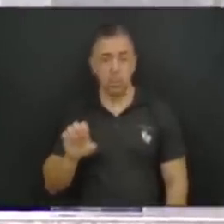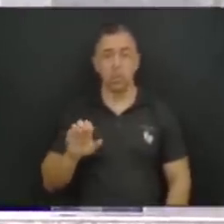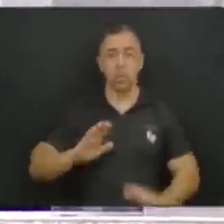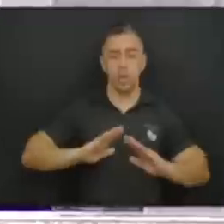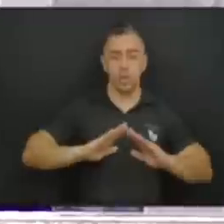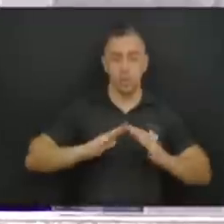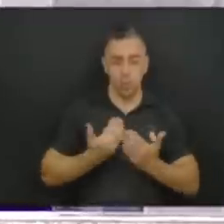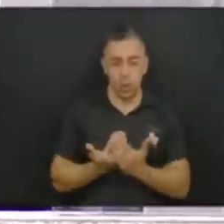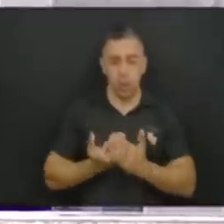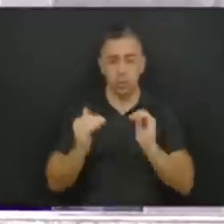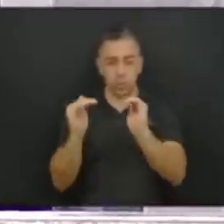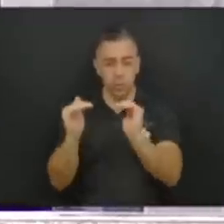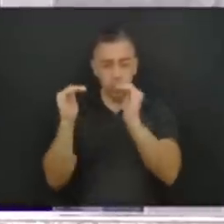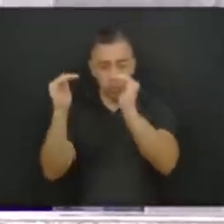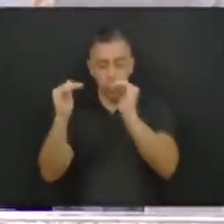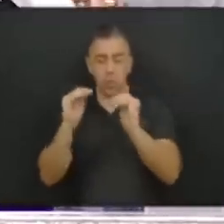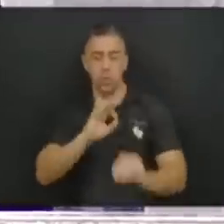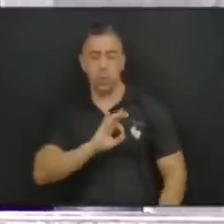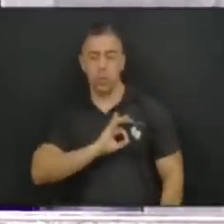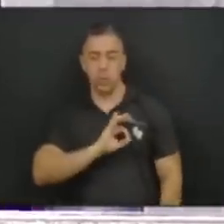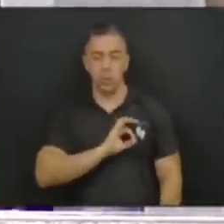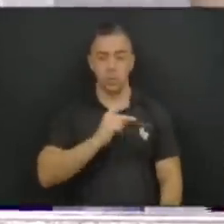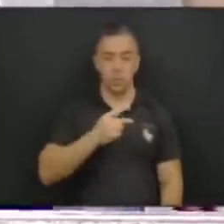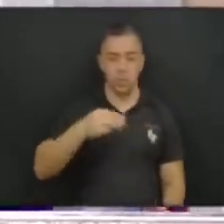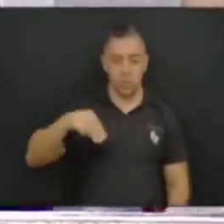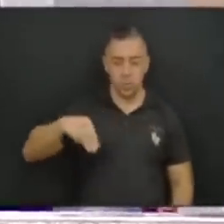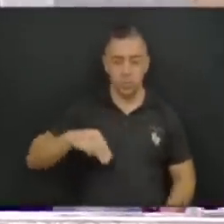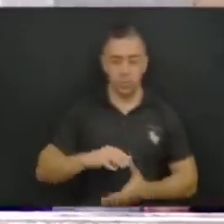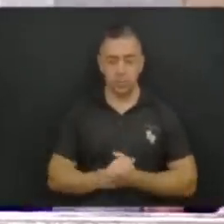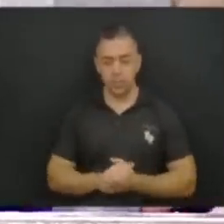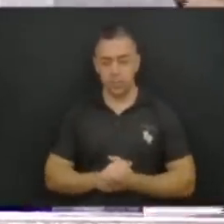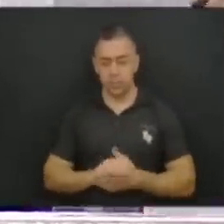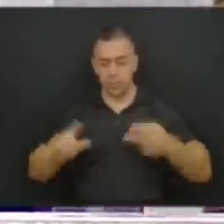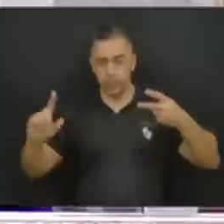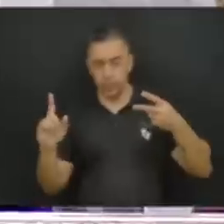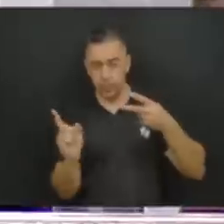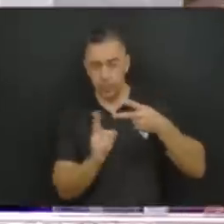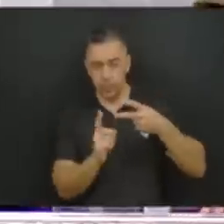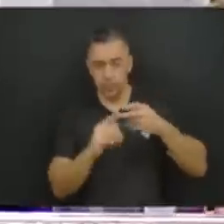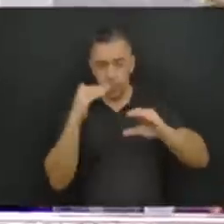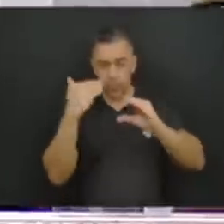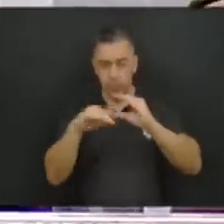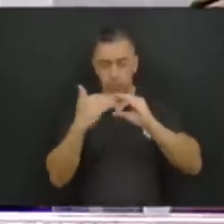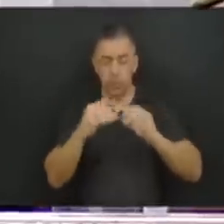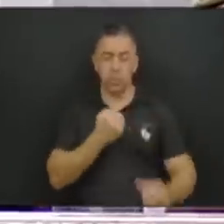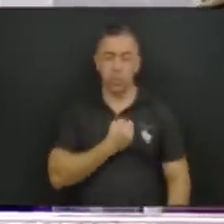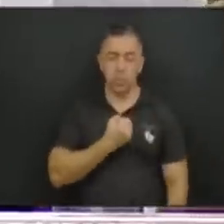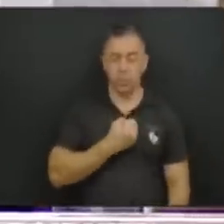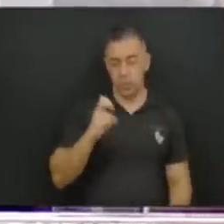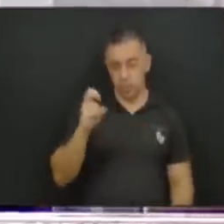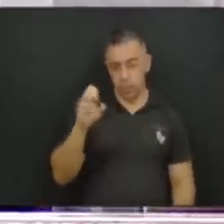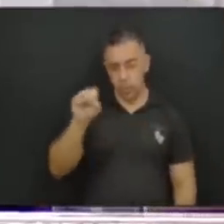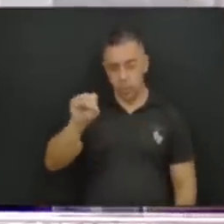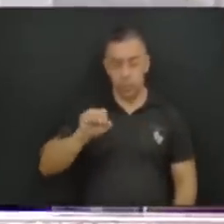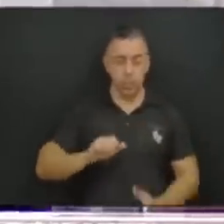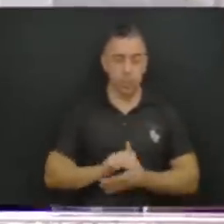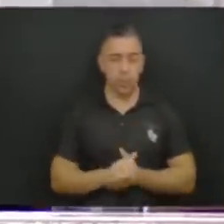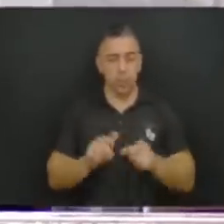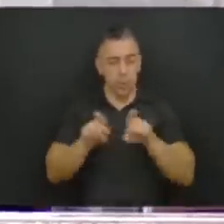Escola Superior da Polícia Militar e a outra mensagem seu presente mensagens 1258